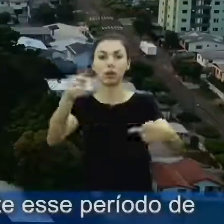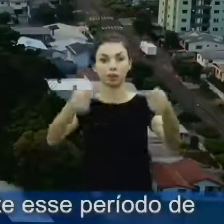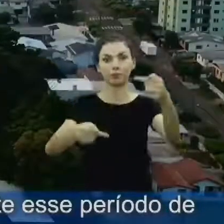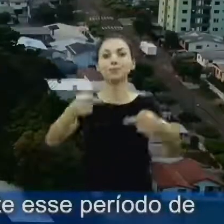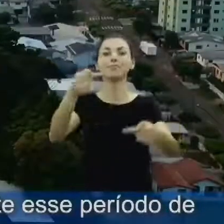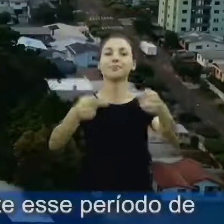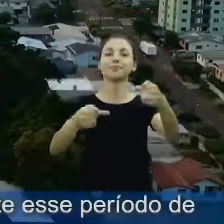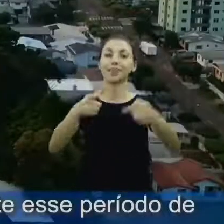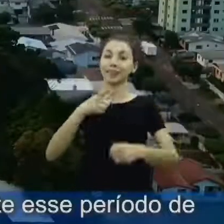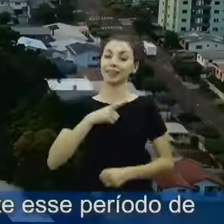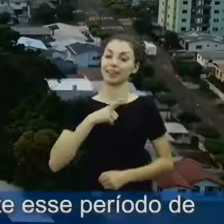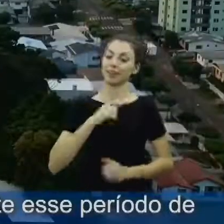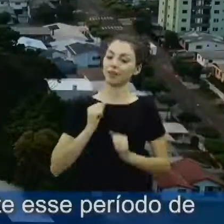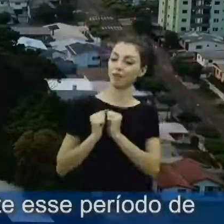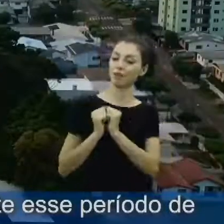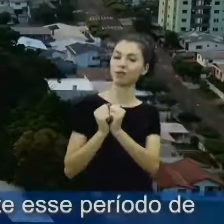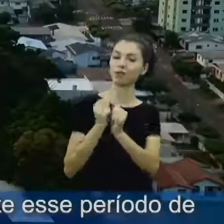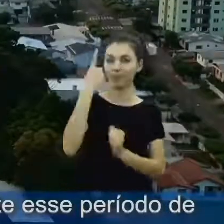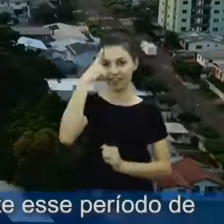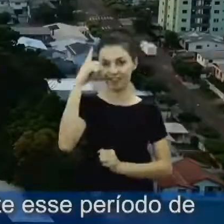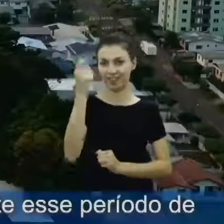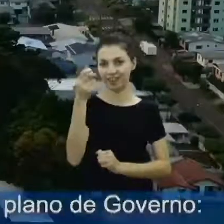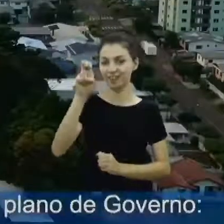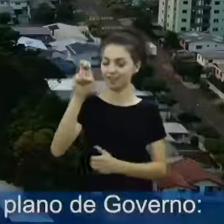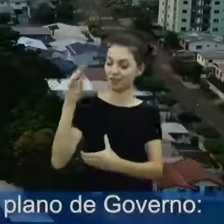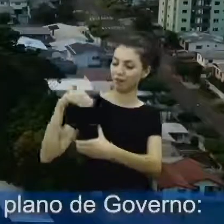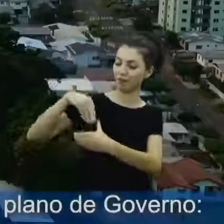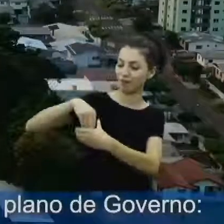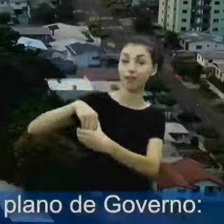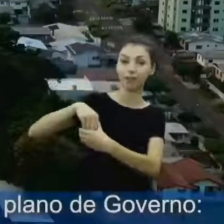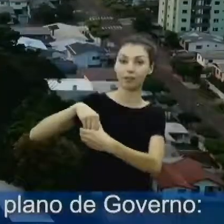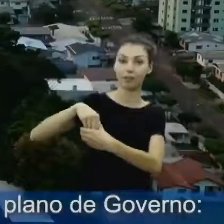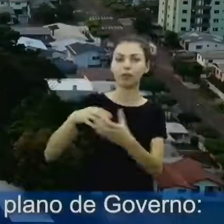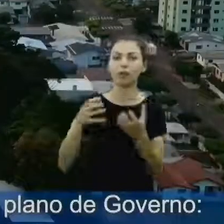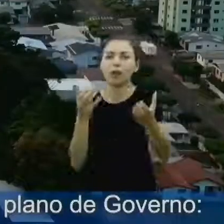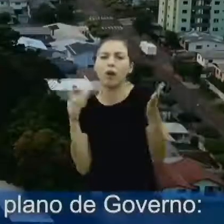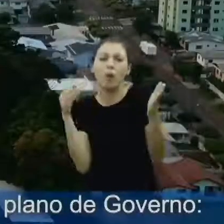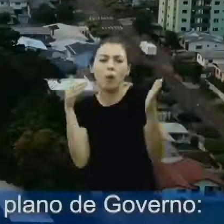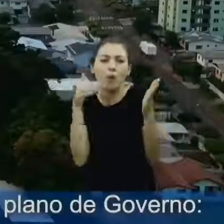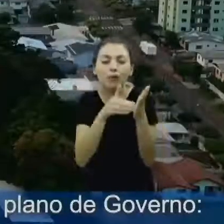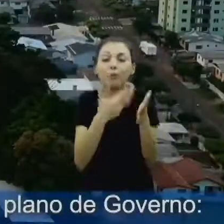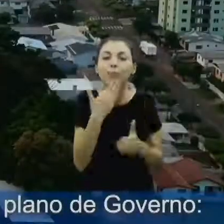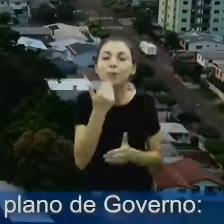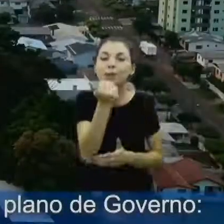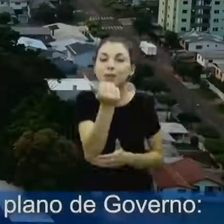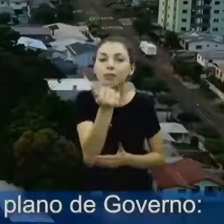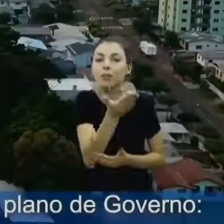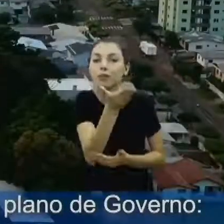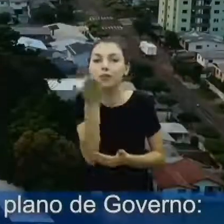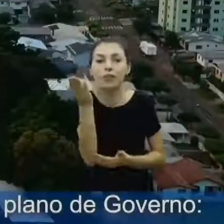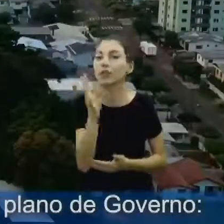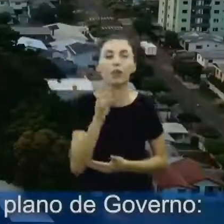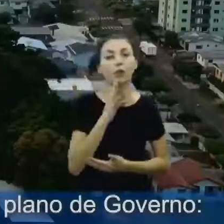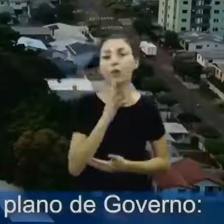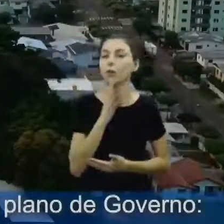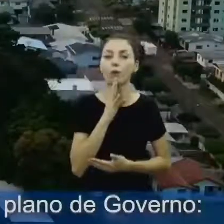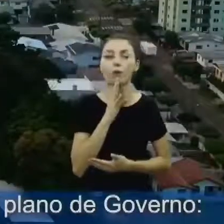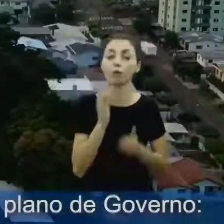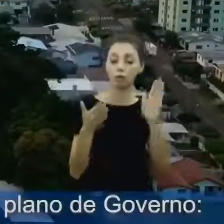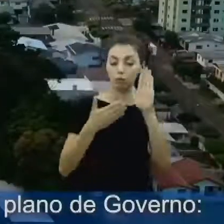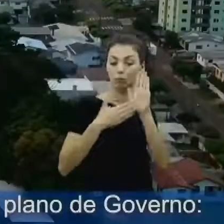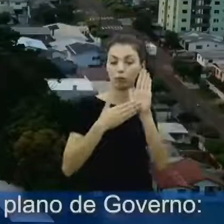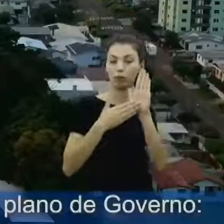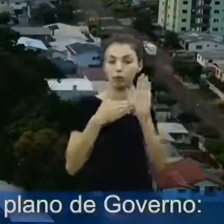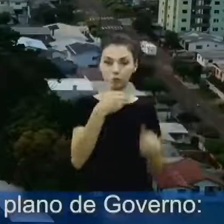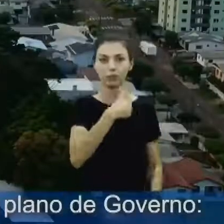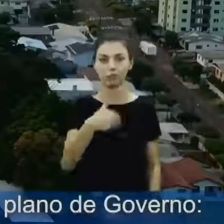e que estarão conosco neste dia 15 nas urnas. Quero fazer um último pedido a você que ainda não conhece o nosso